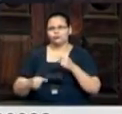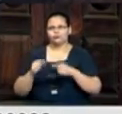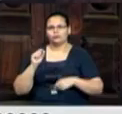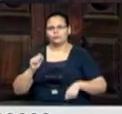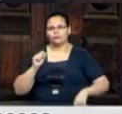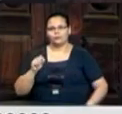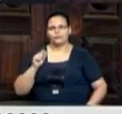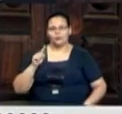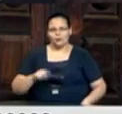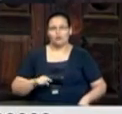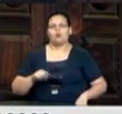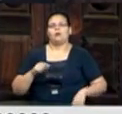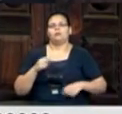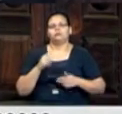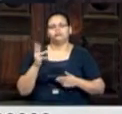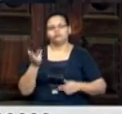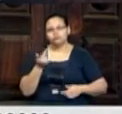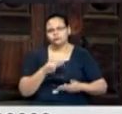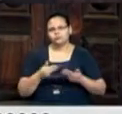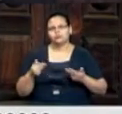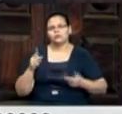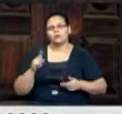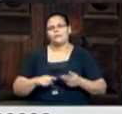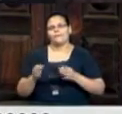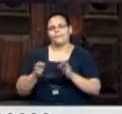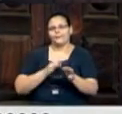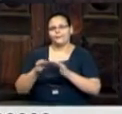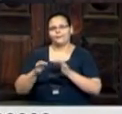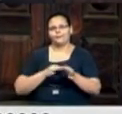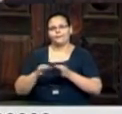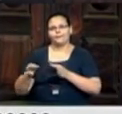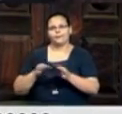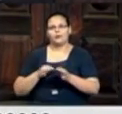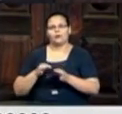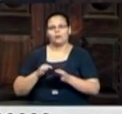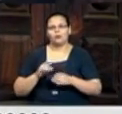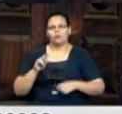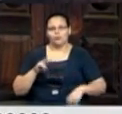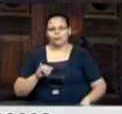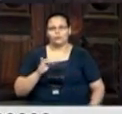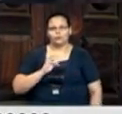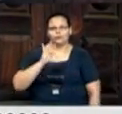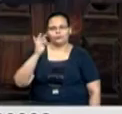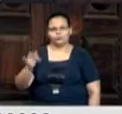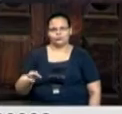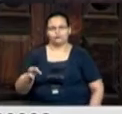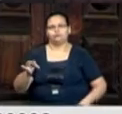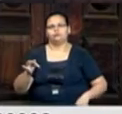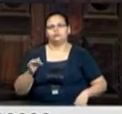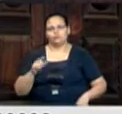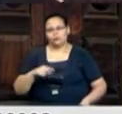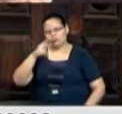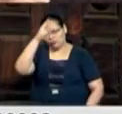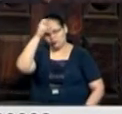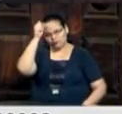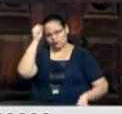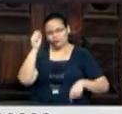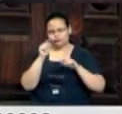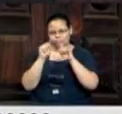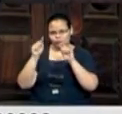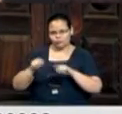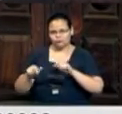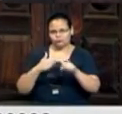dê qualificação no preparo daqueles que serão futuros servidores públicos.